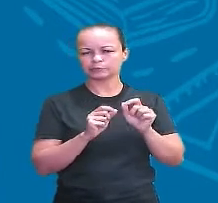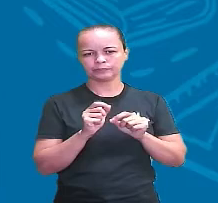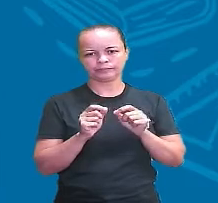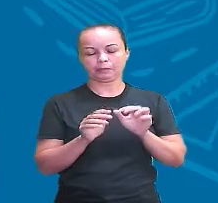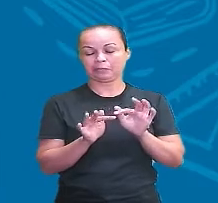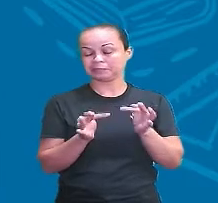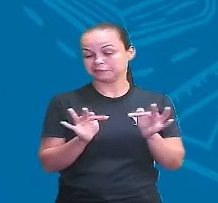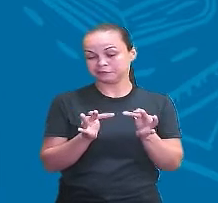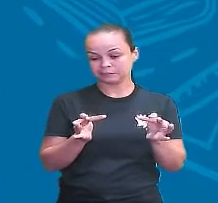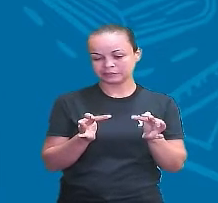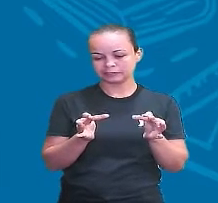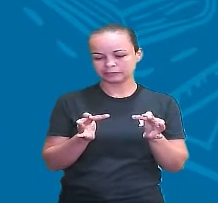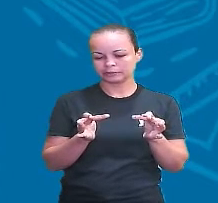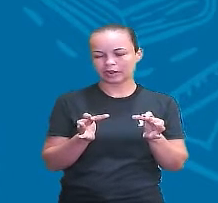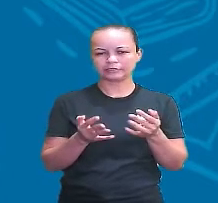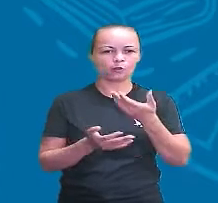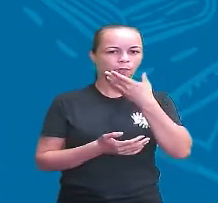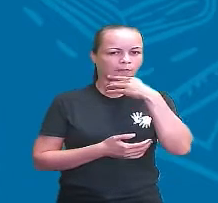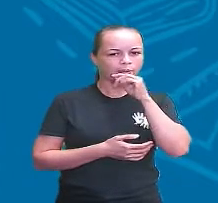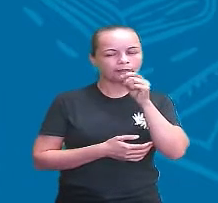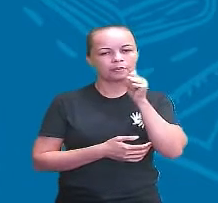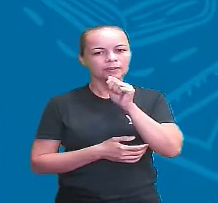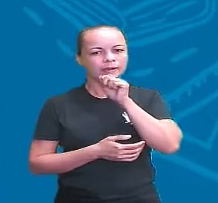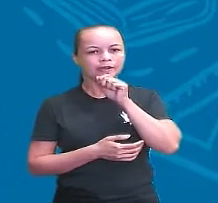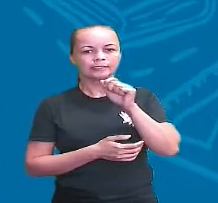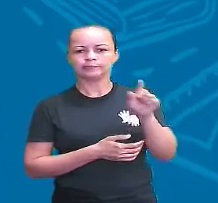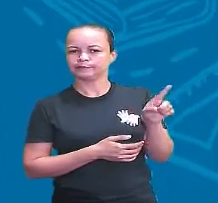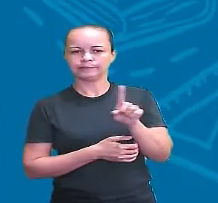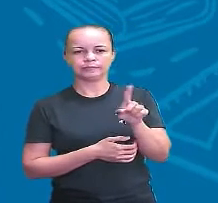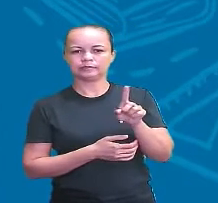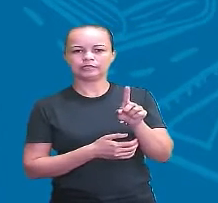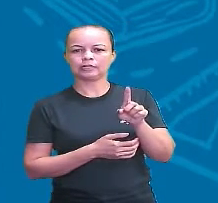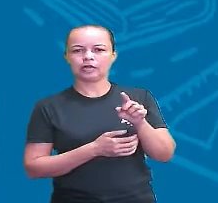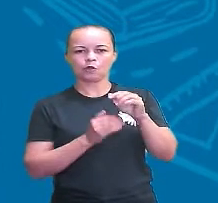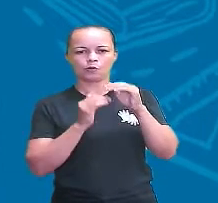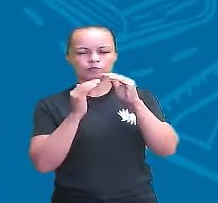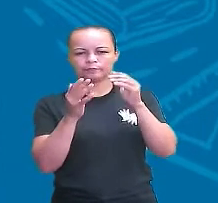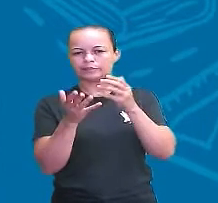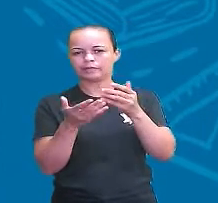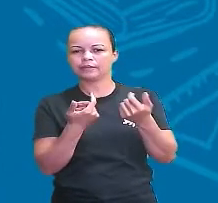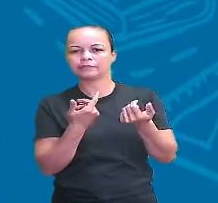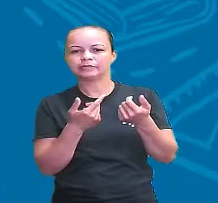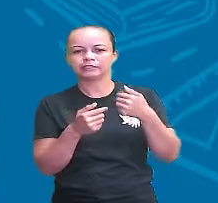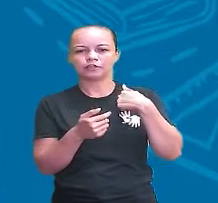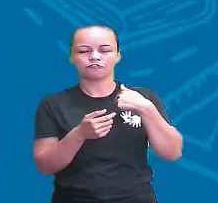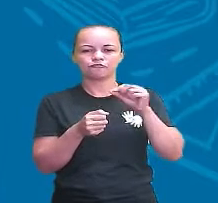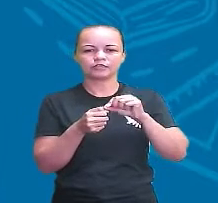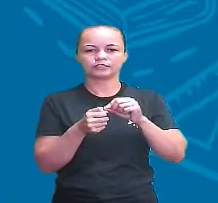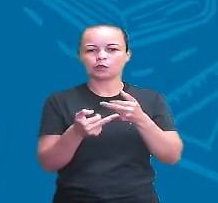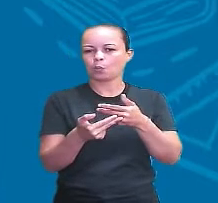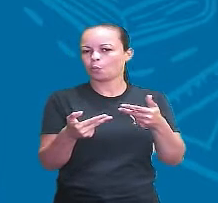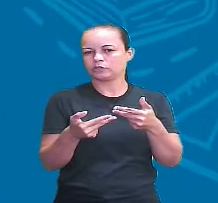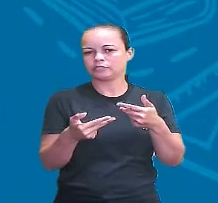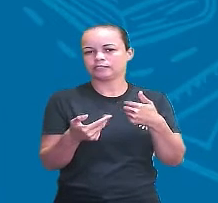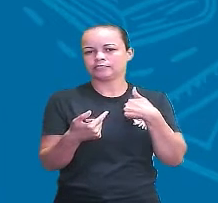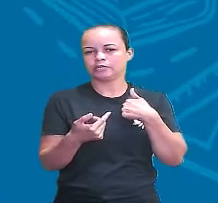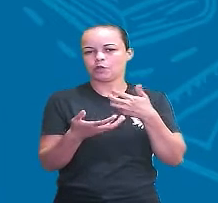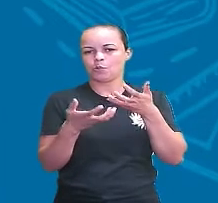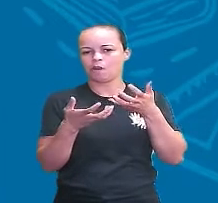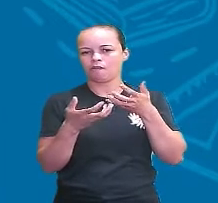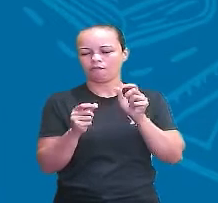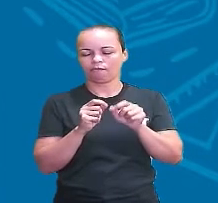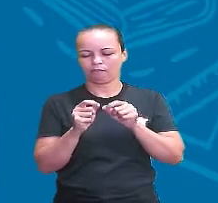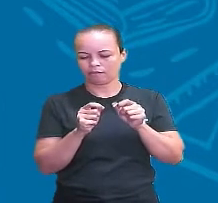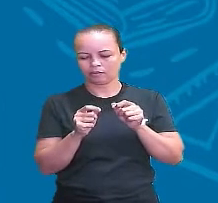Olha a negação como é simples. Agora, se eu tenho a negativa, como é que eu faço para fazer perguntas?